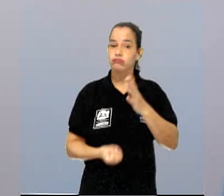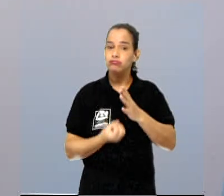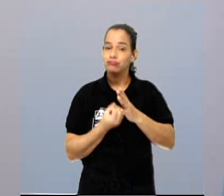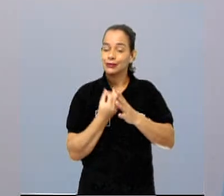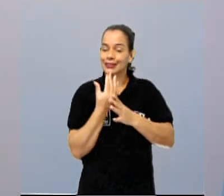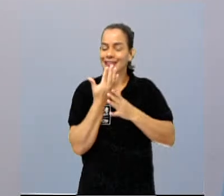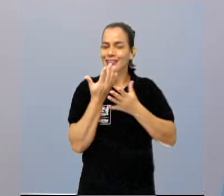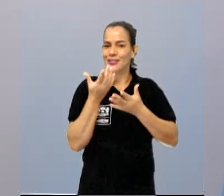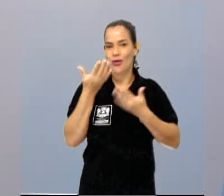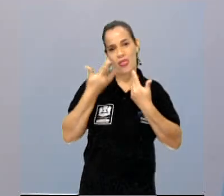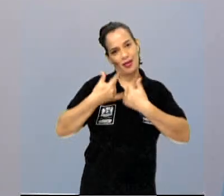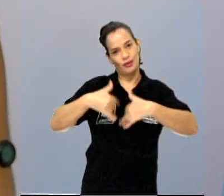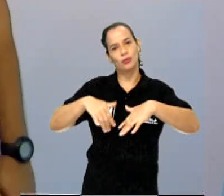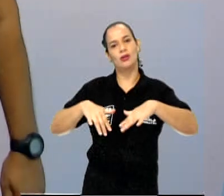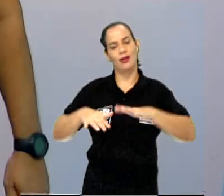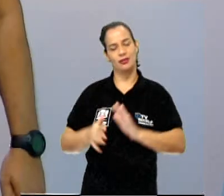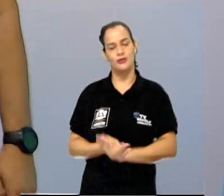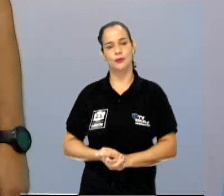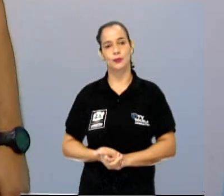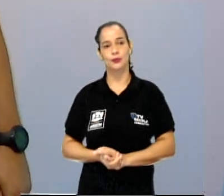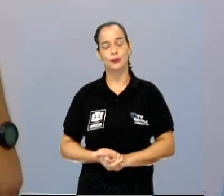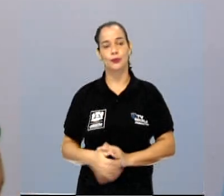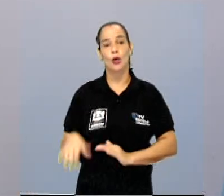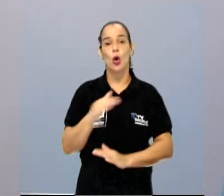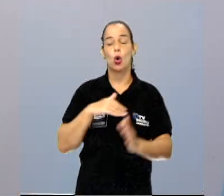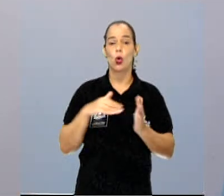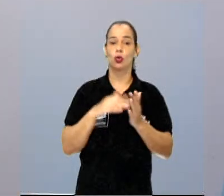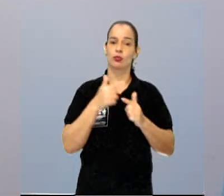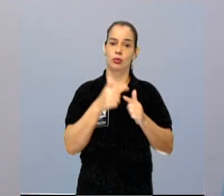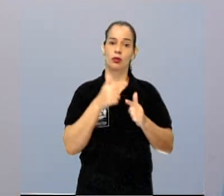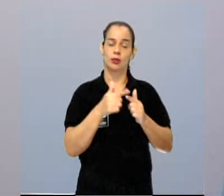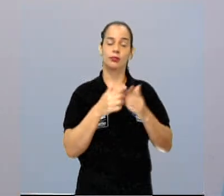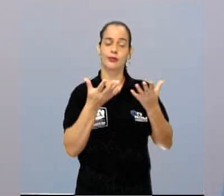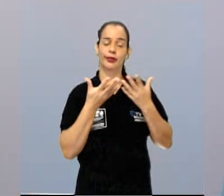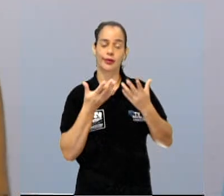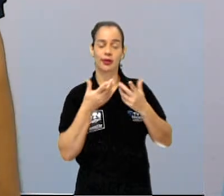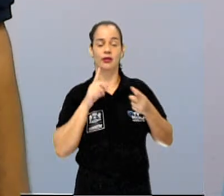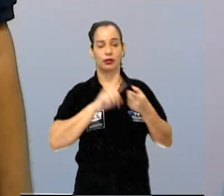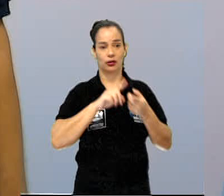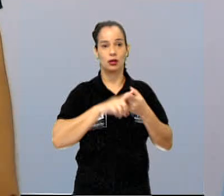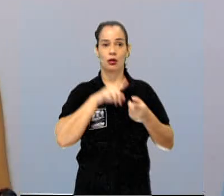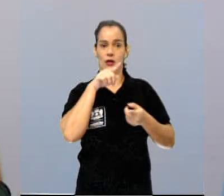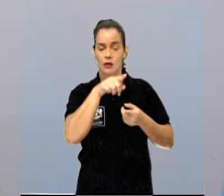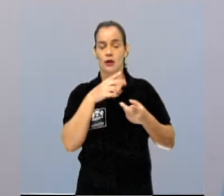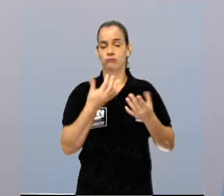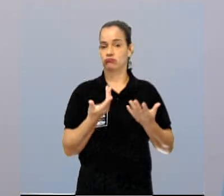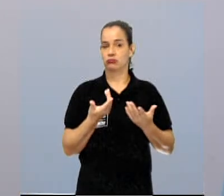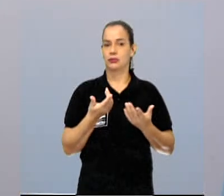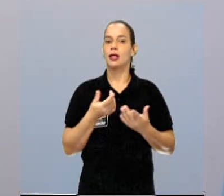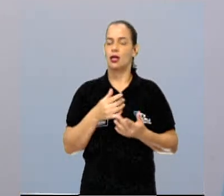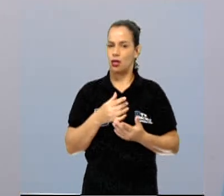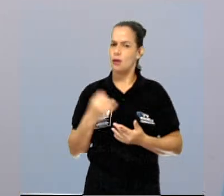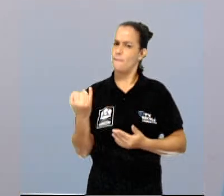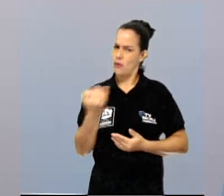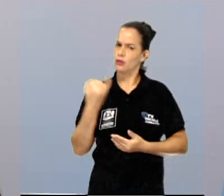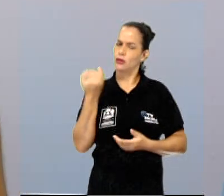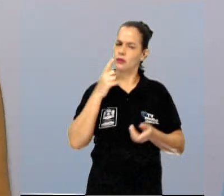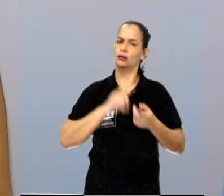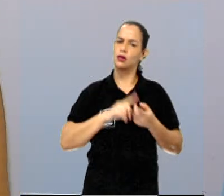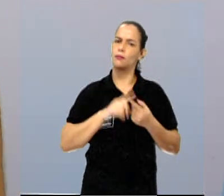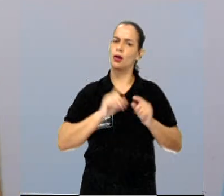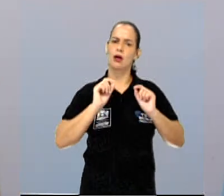naturais. O último problema que eu queria falar para vocês, também não menos importante, é o tráfico de